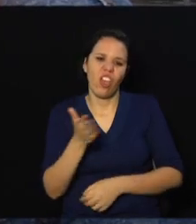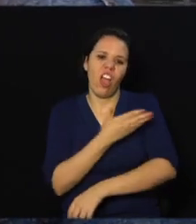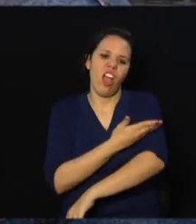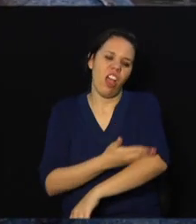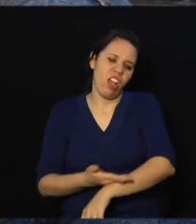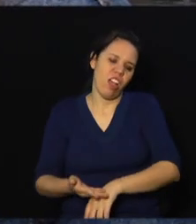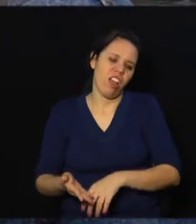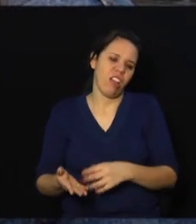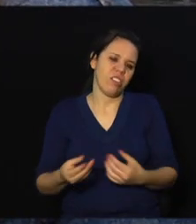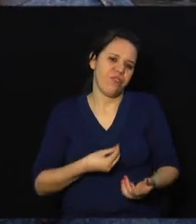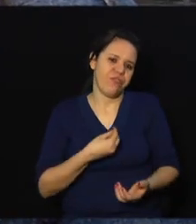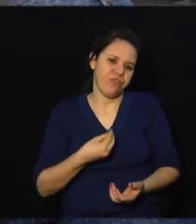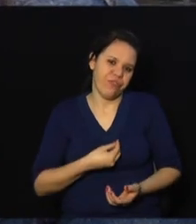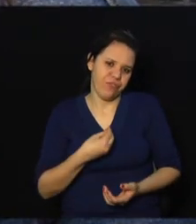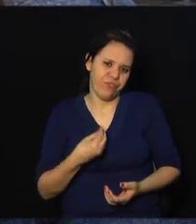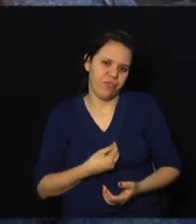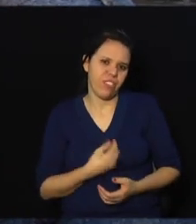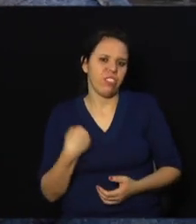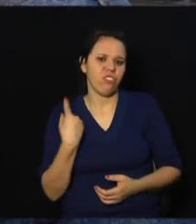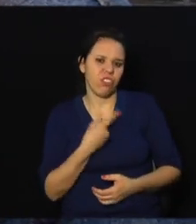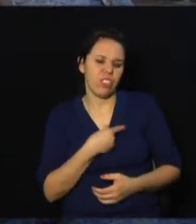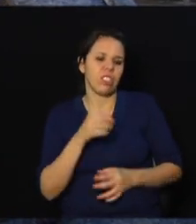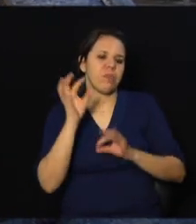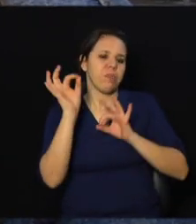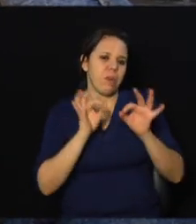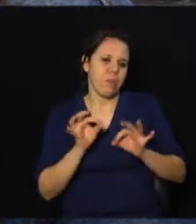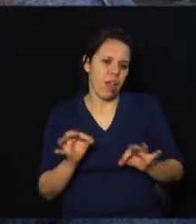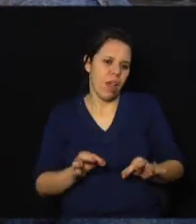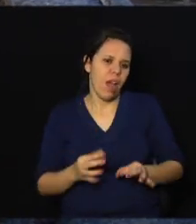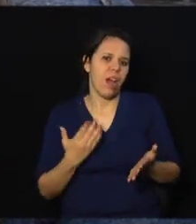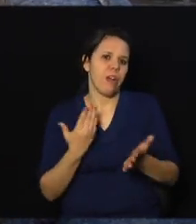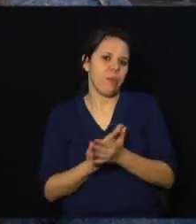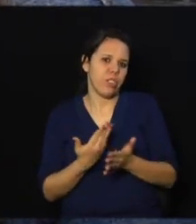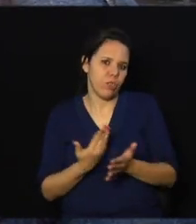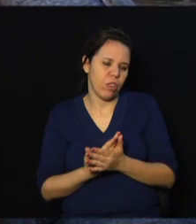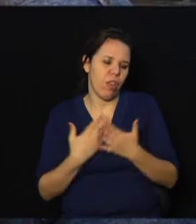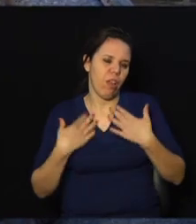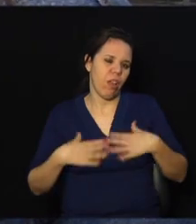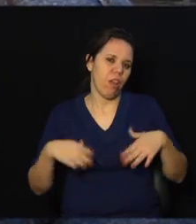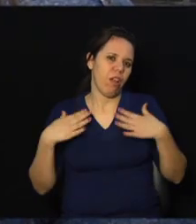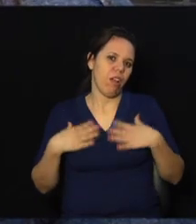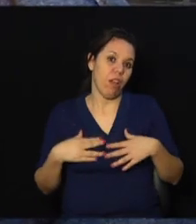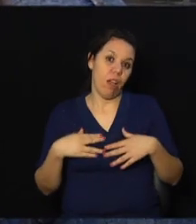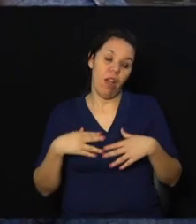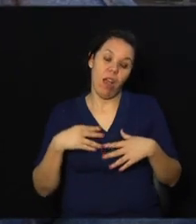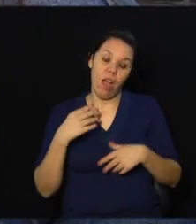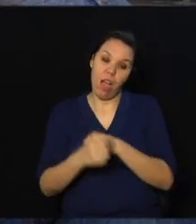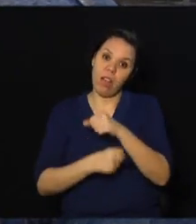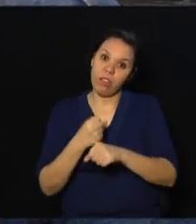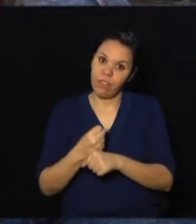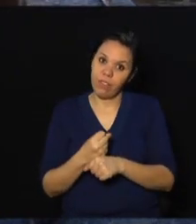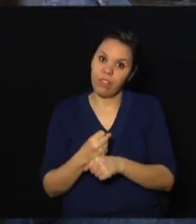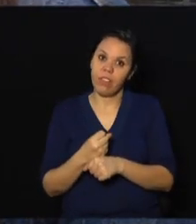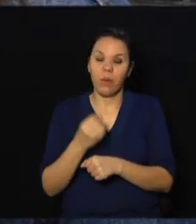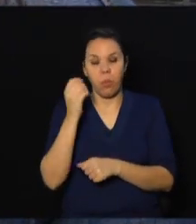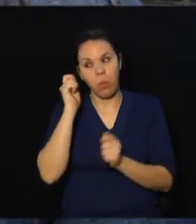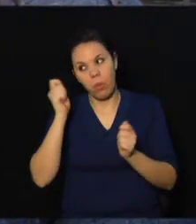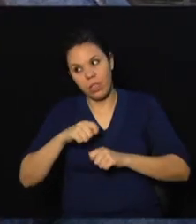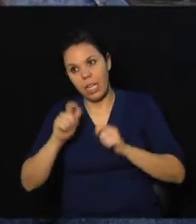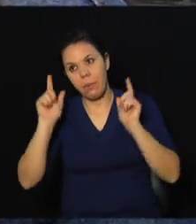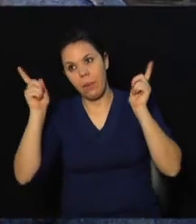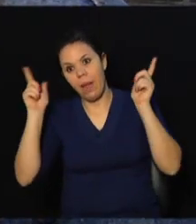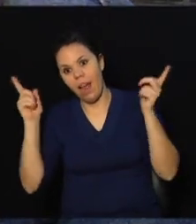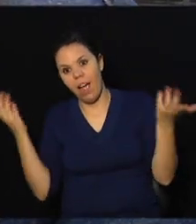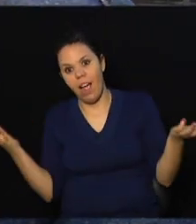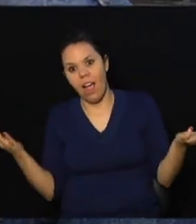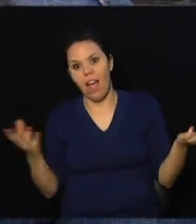já é uma realidade, assim, a gente já se prepara para estudar, descansar, para quem sabe no ano que vem tá podendo ir na balada, ir